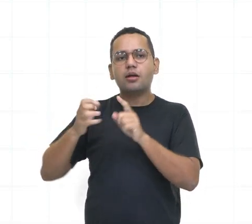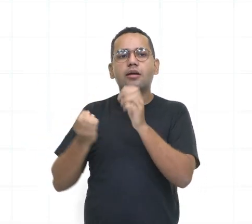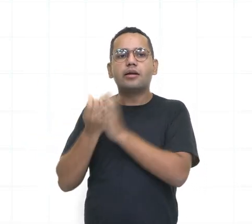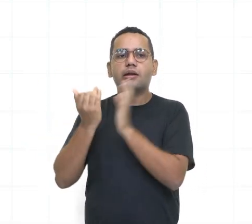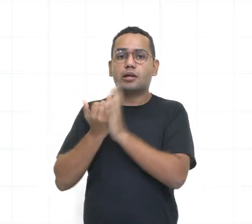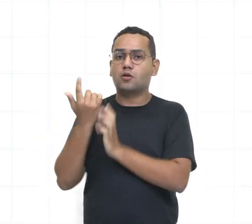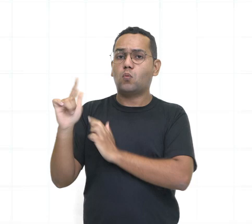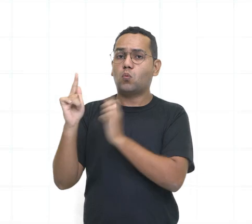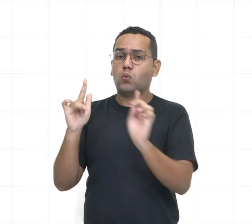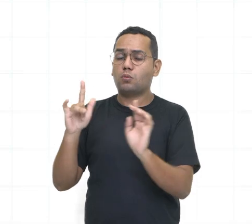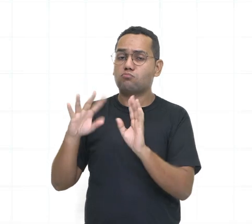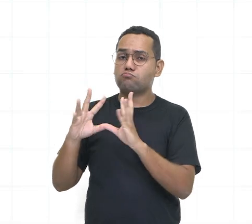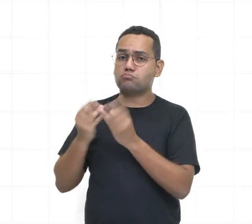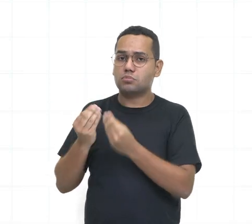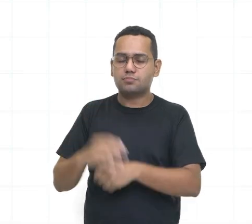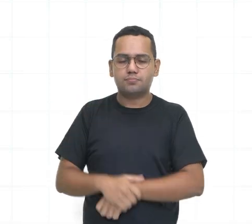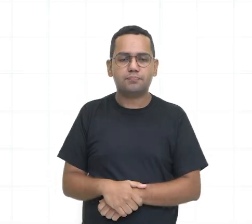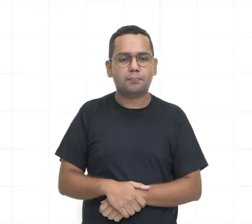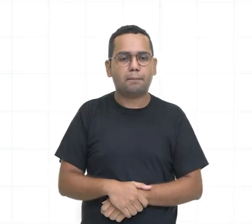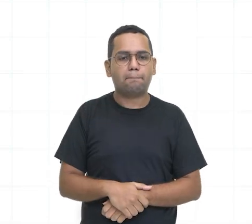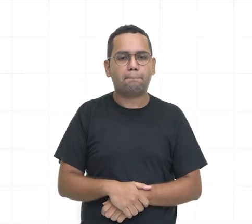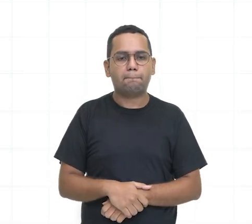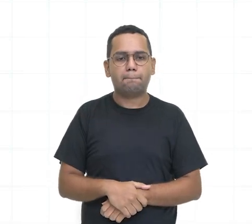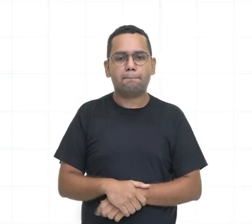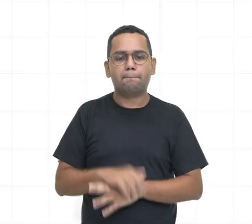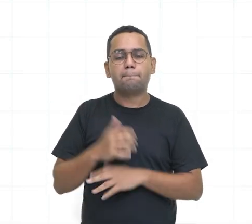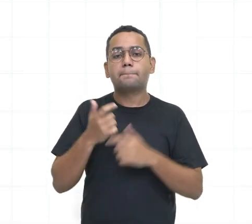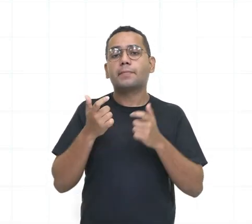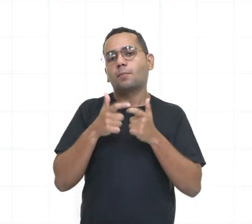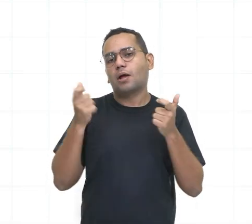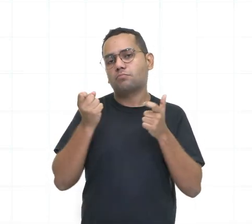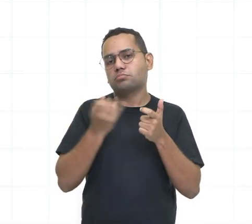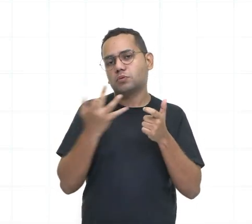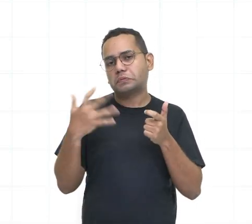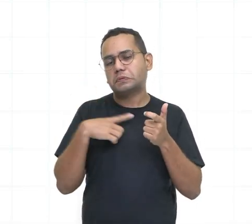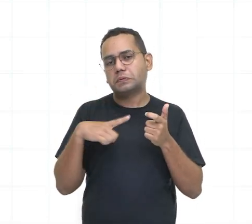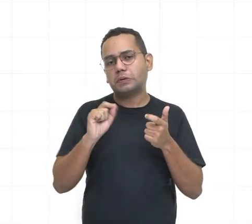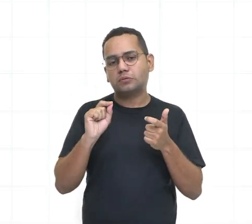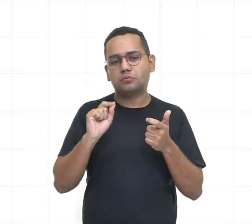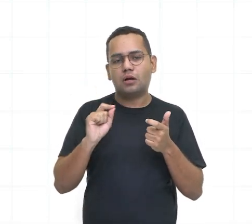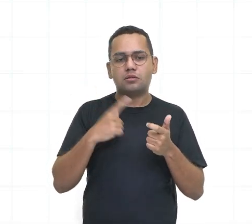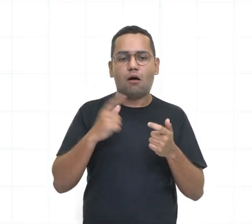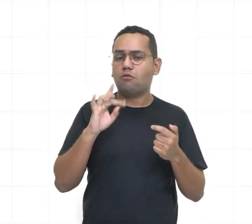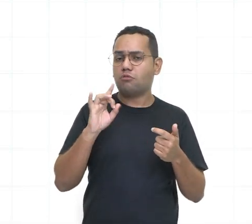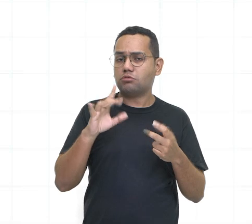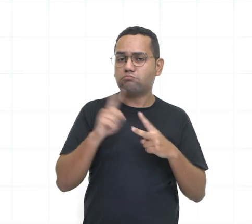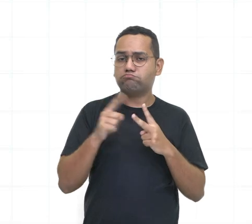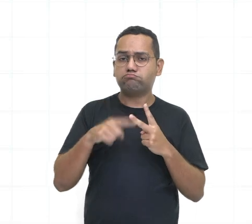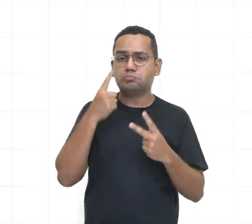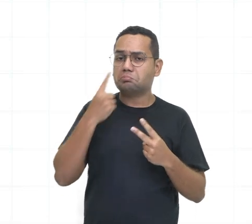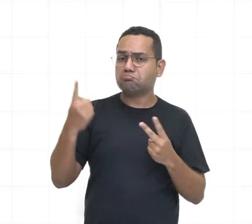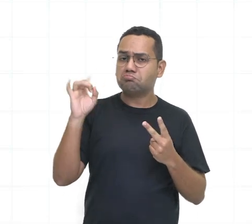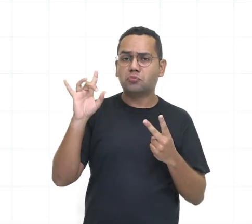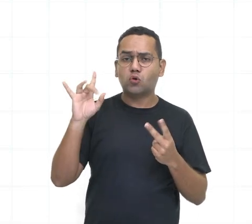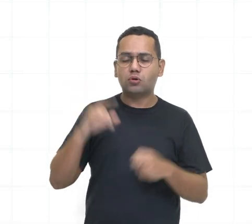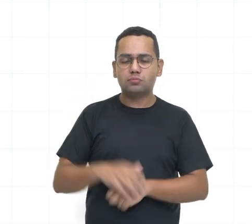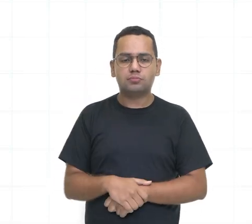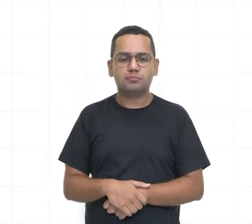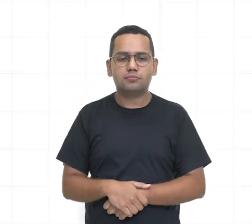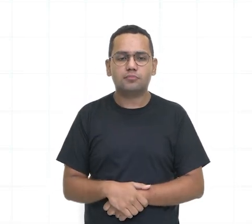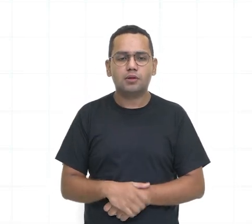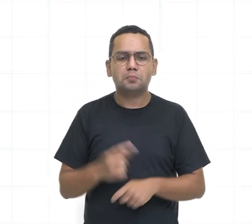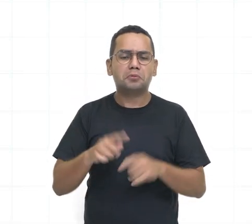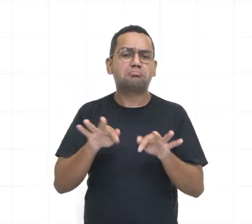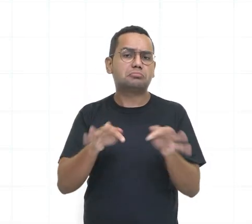complexos. Mas a maioria delas só tem principalmente hidrogênio e hélio, justamente porque são elementos mais simples.